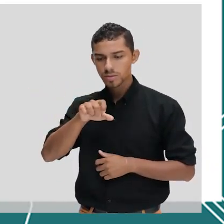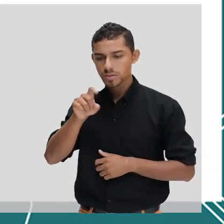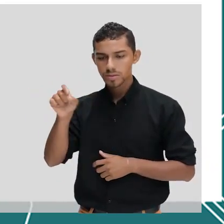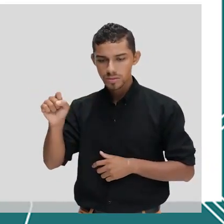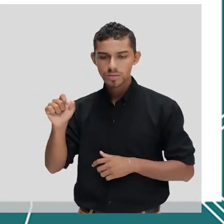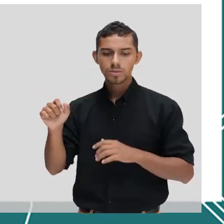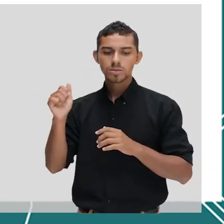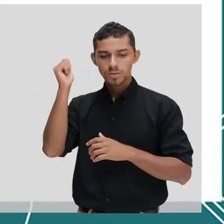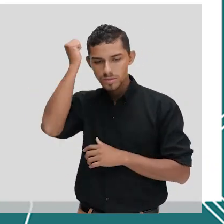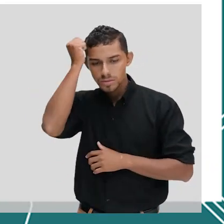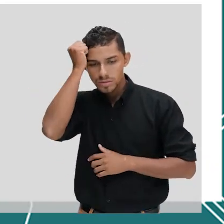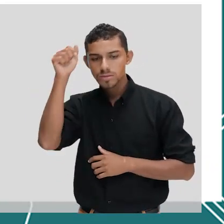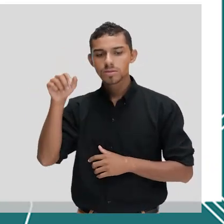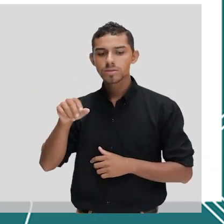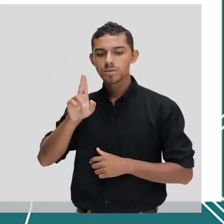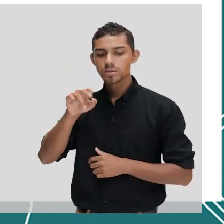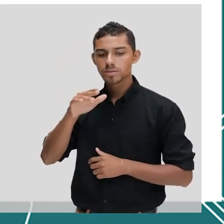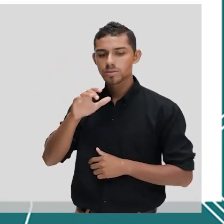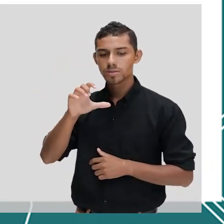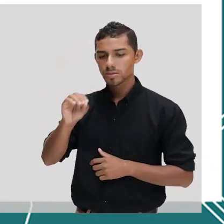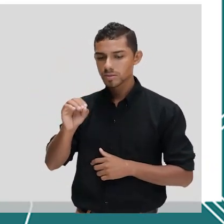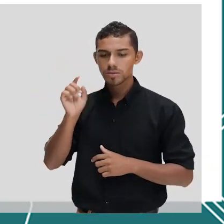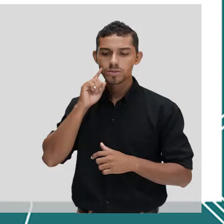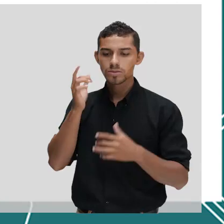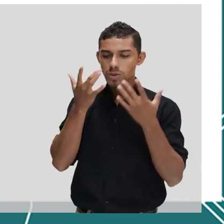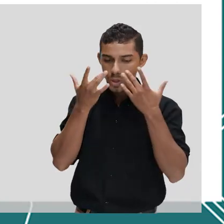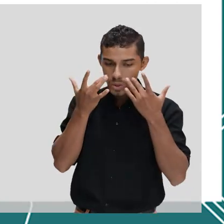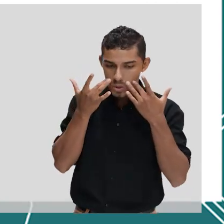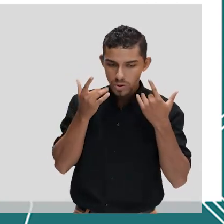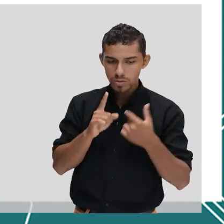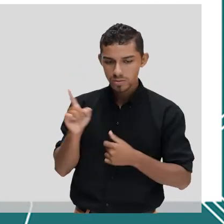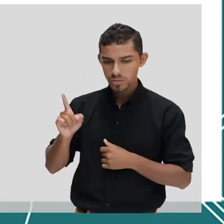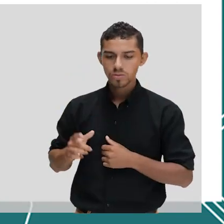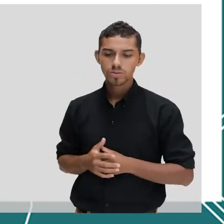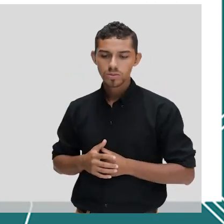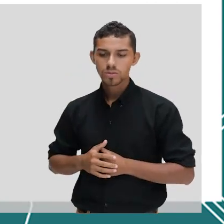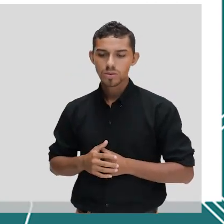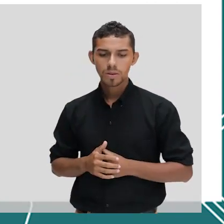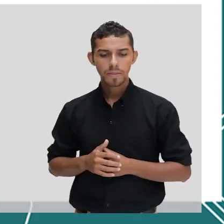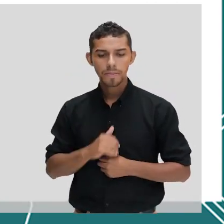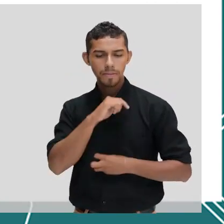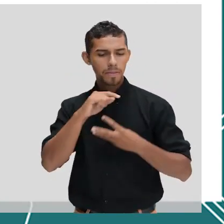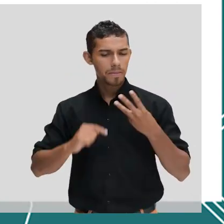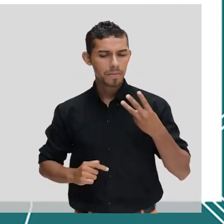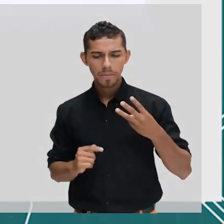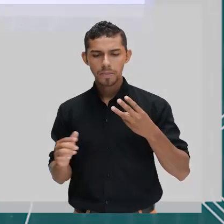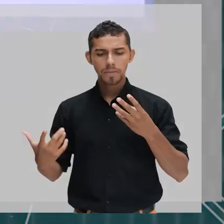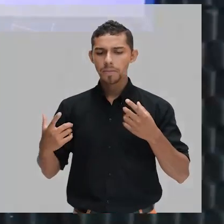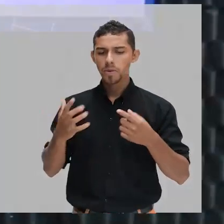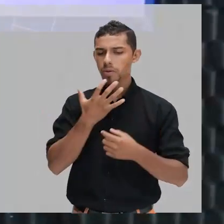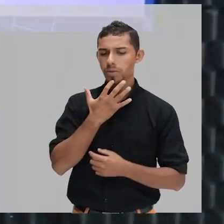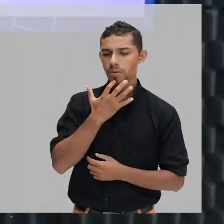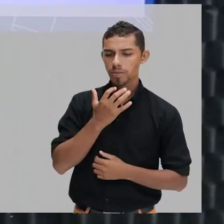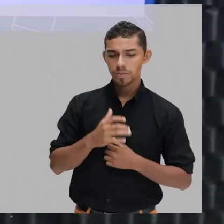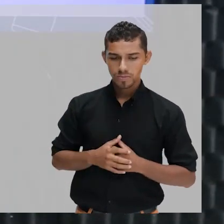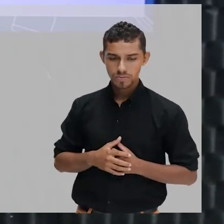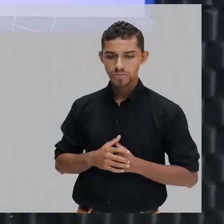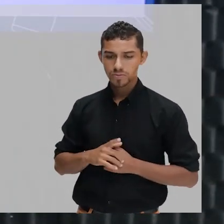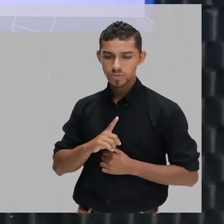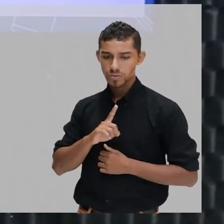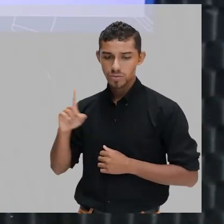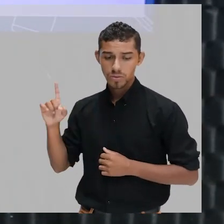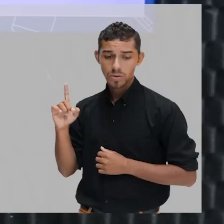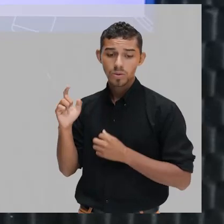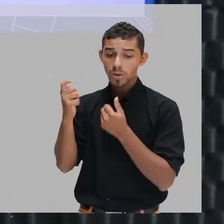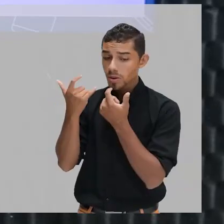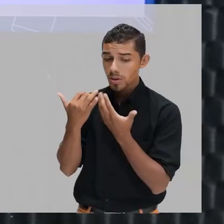si é patrimônio. E eles trabalham com fantoches para o teatro, né? São bonecos tridimensionais conhecidos como Clit ou